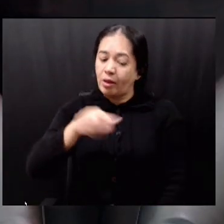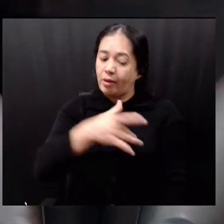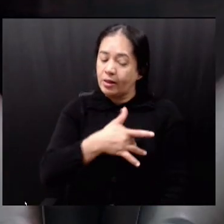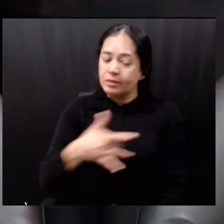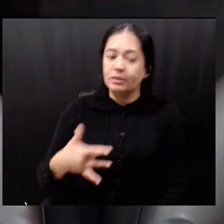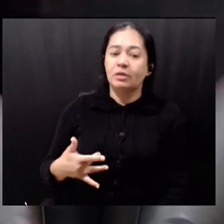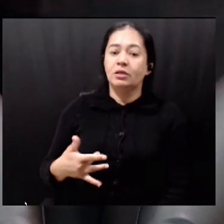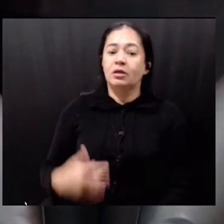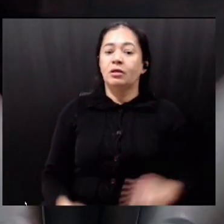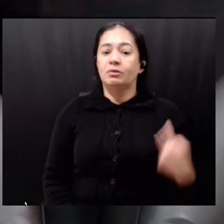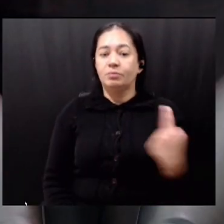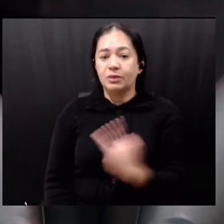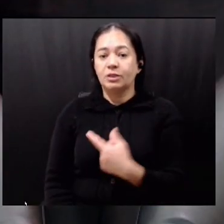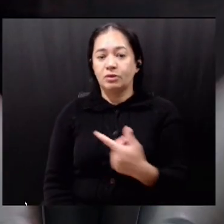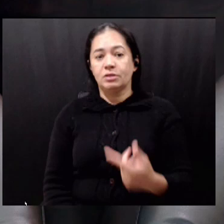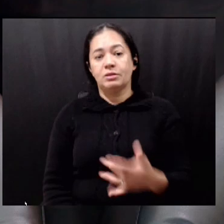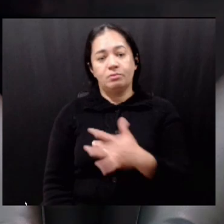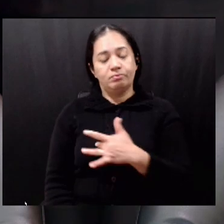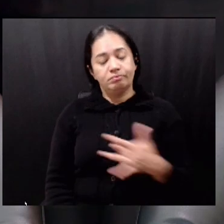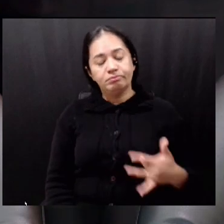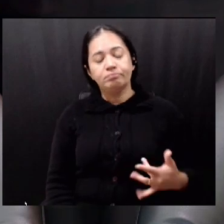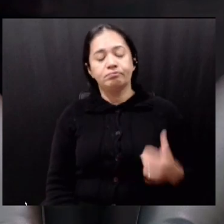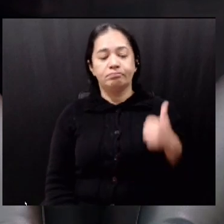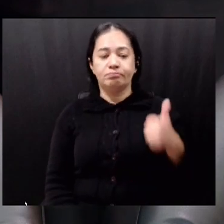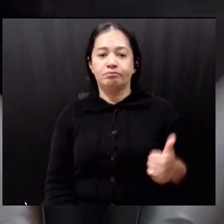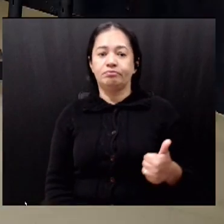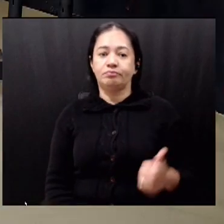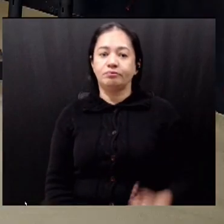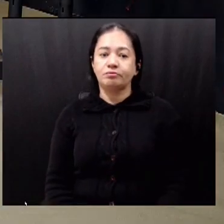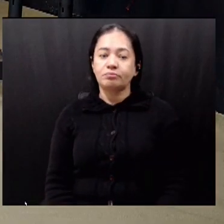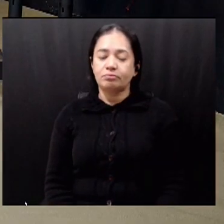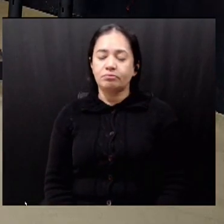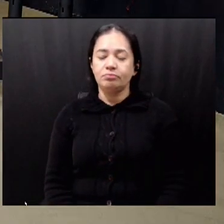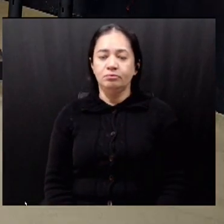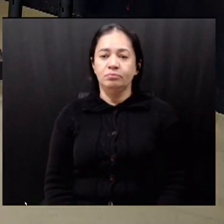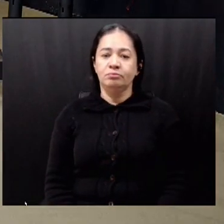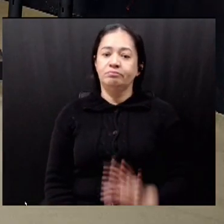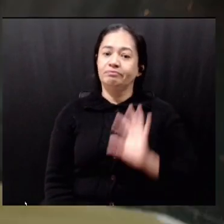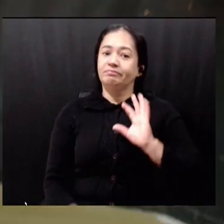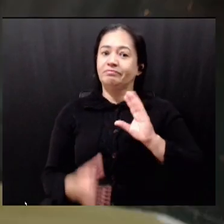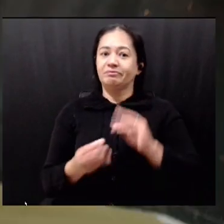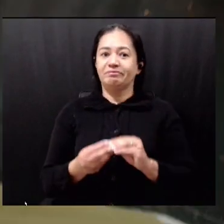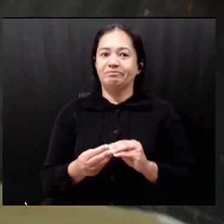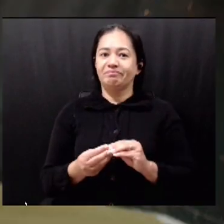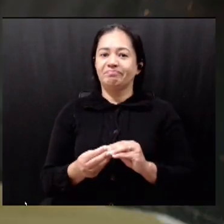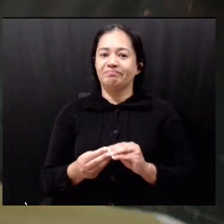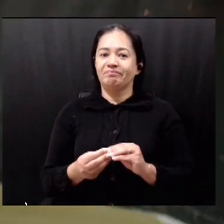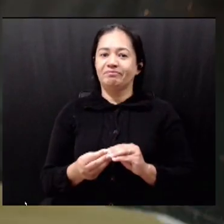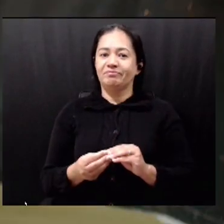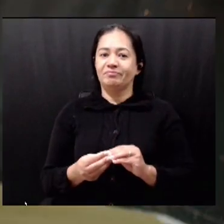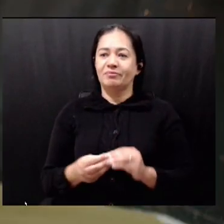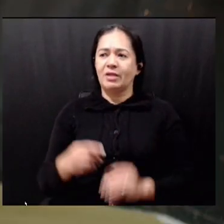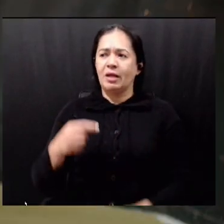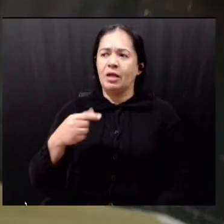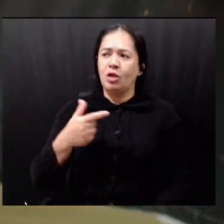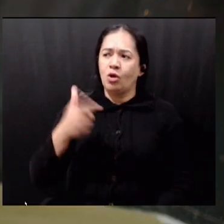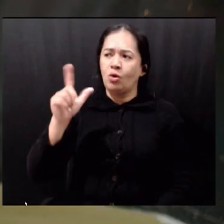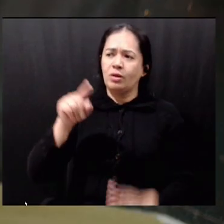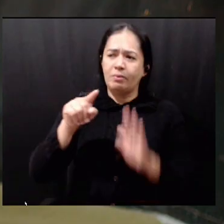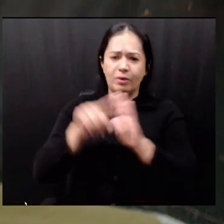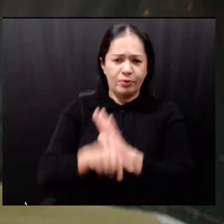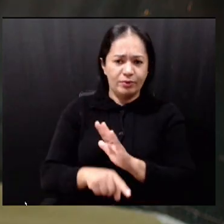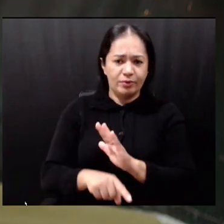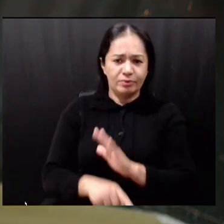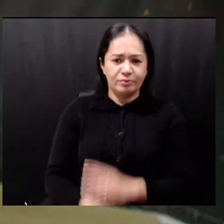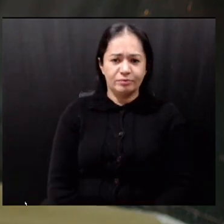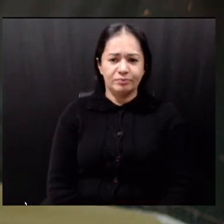própria saúde. Então... É isso, gente. É isso. Dá tempo para mais uma produção? Dá? Se der, coloca